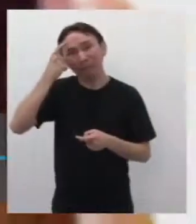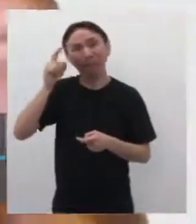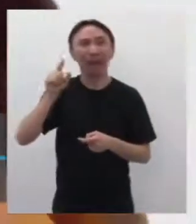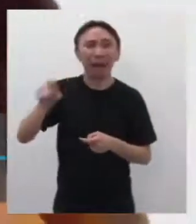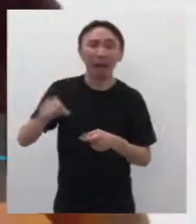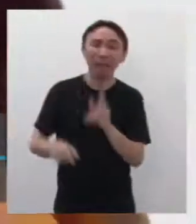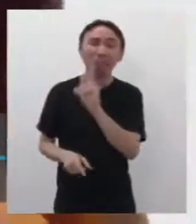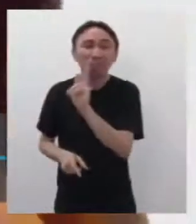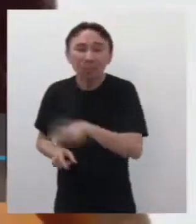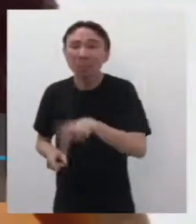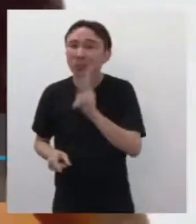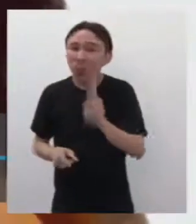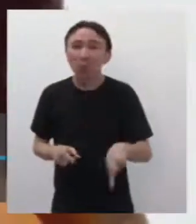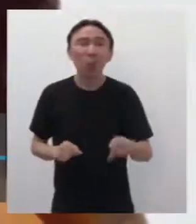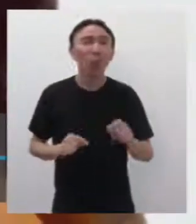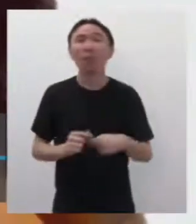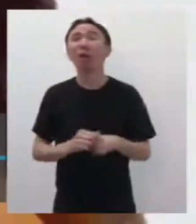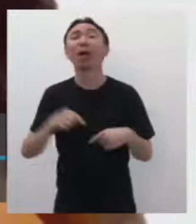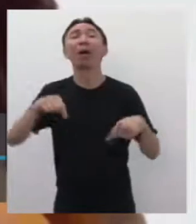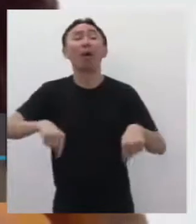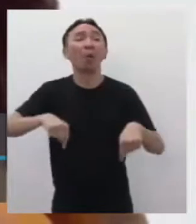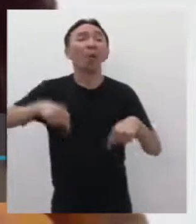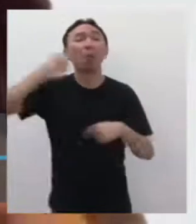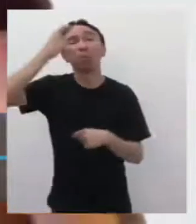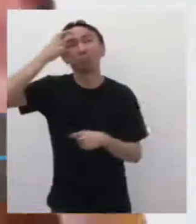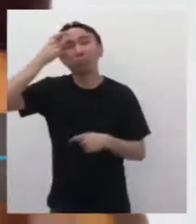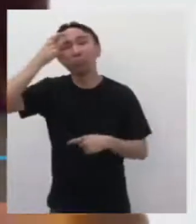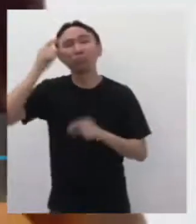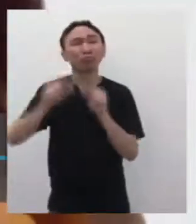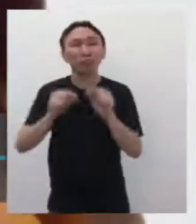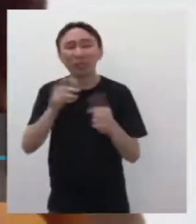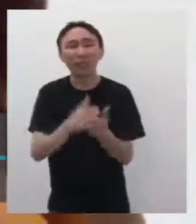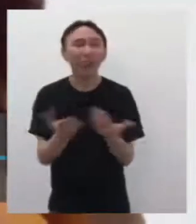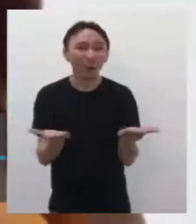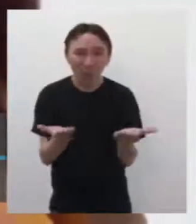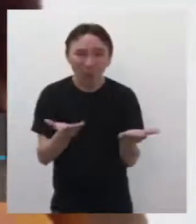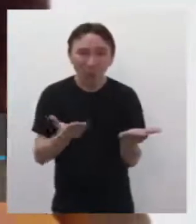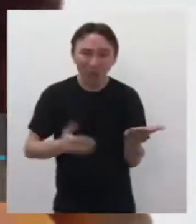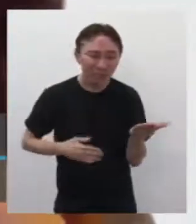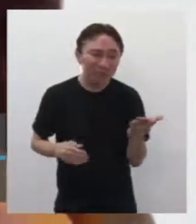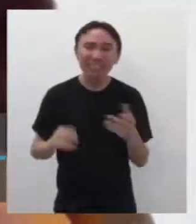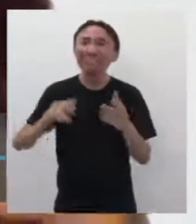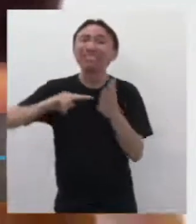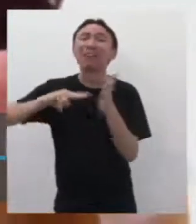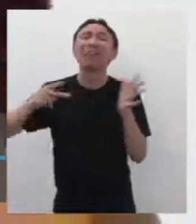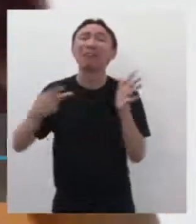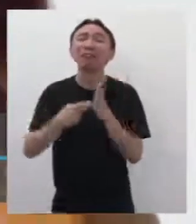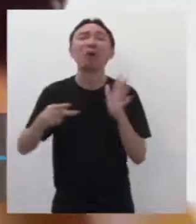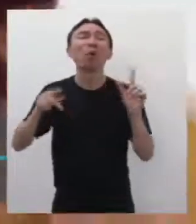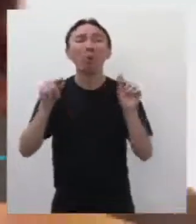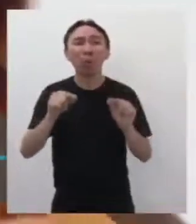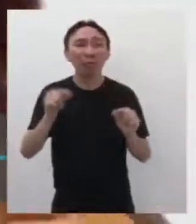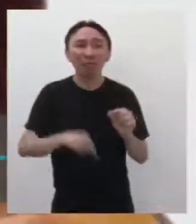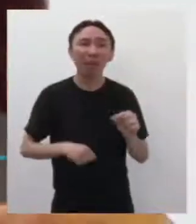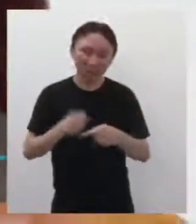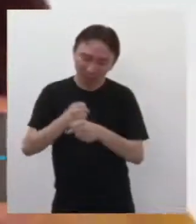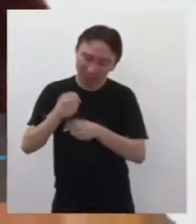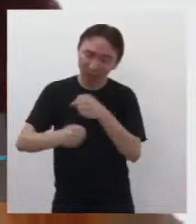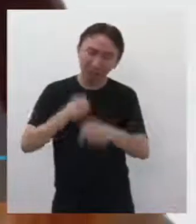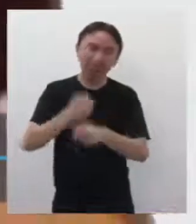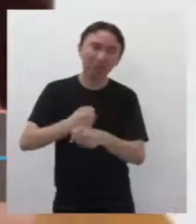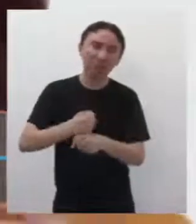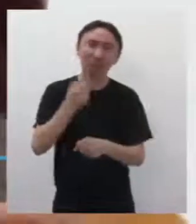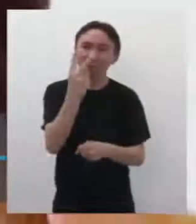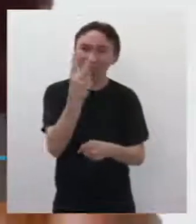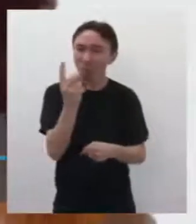o que eu tenho pensado ultimamente, assim, o que significa ter o Descomplica agora em 2021, depois da pandemia,